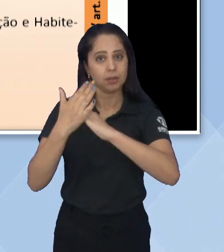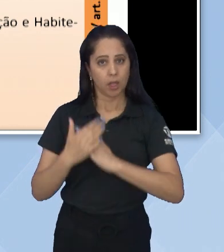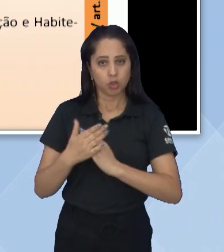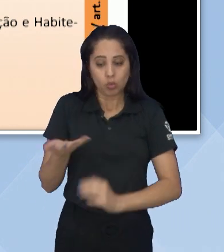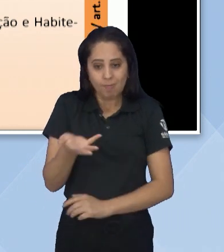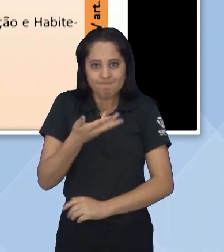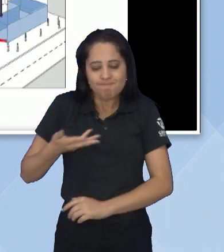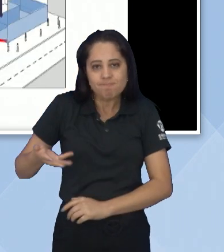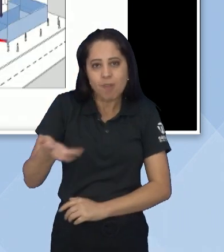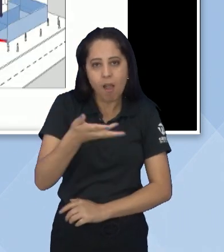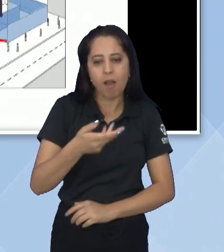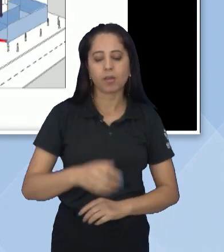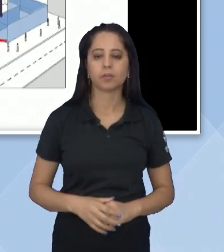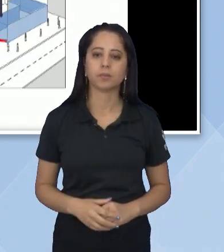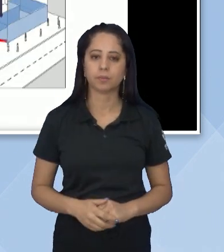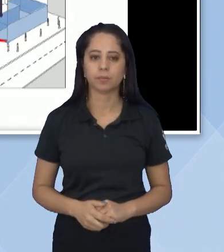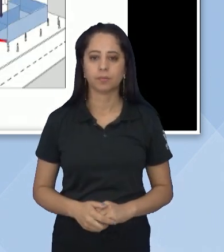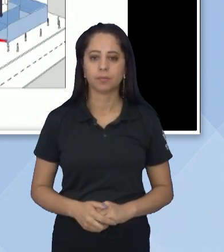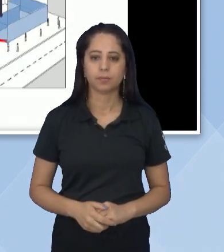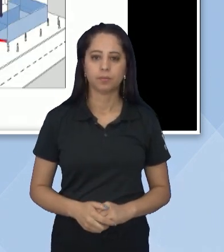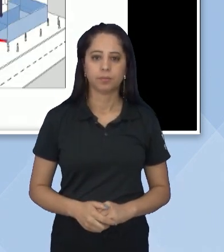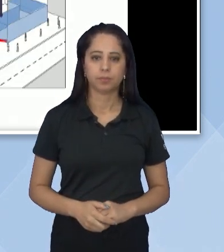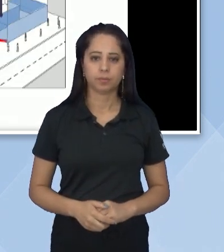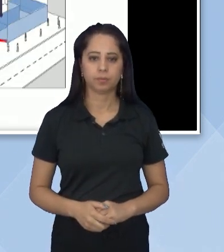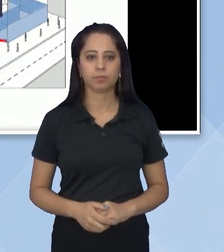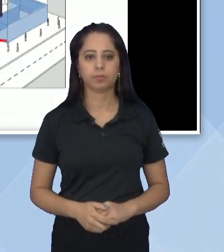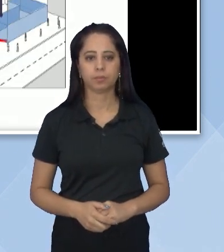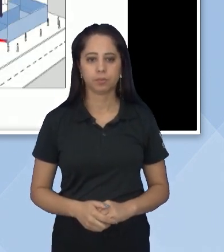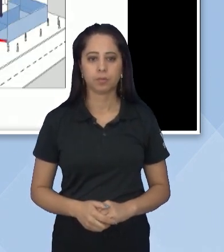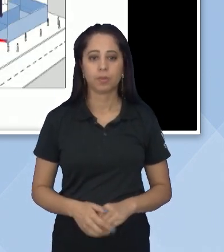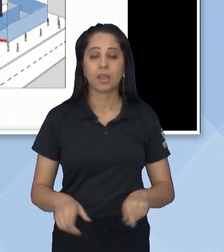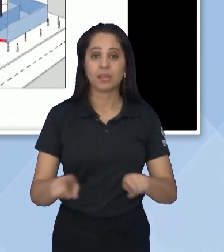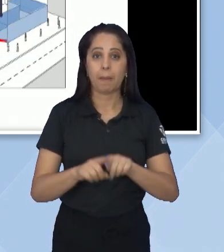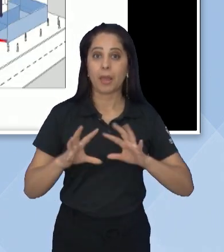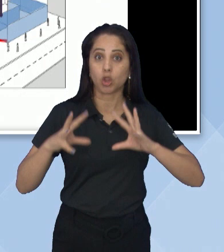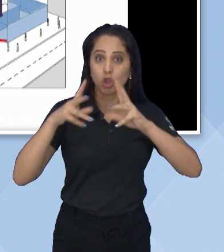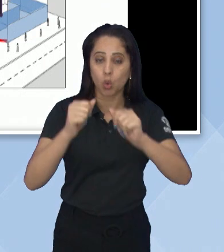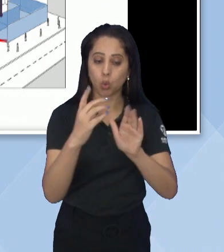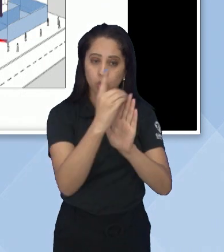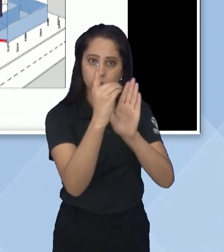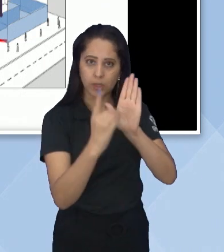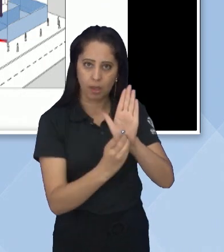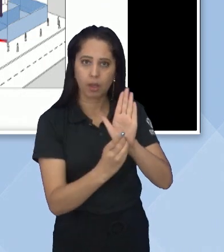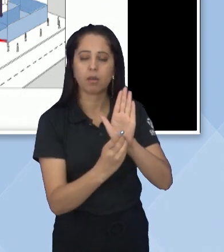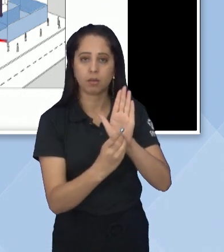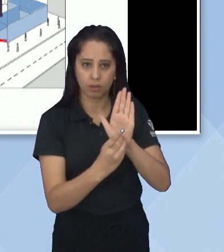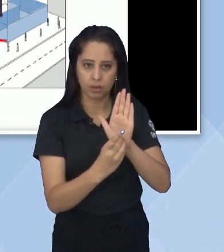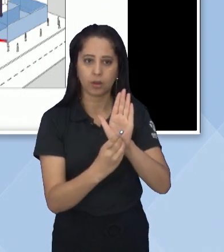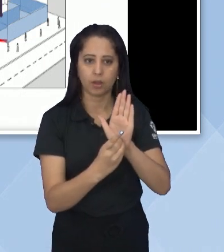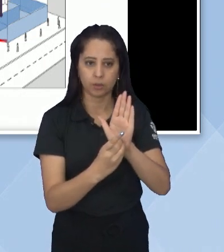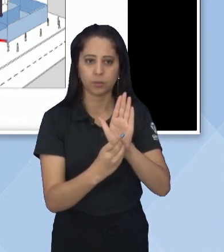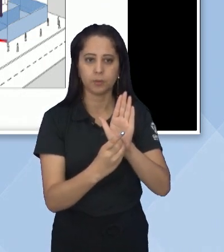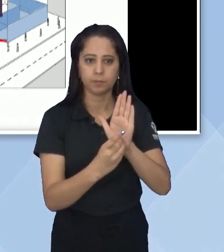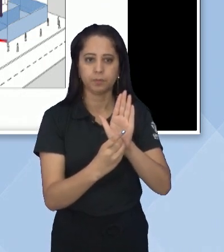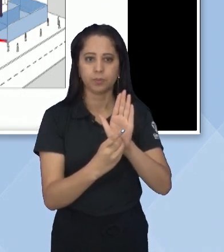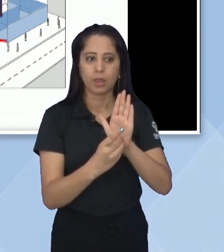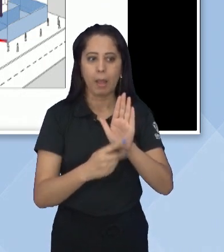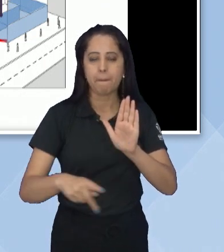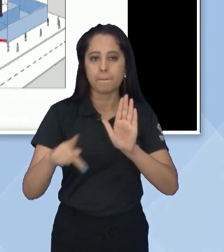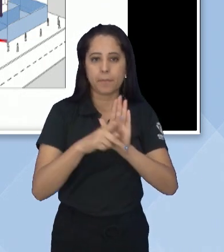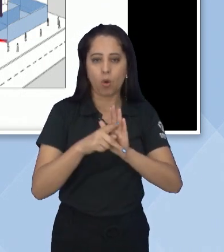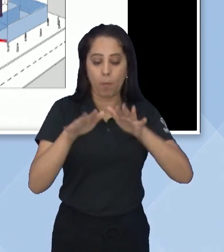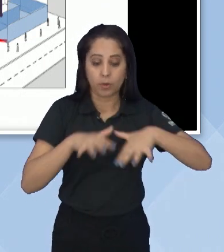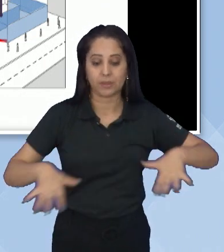na celeridade nesse aspecto lembrando também que todo Decreto que passa por que que trabalha com a questão urbanística